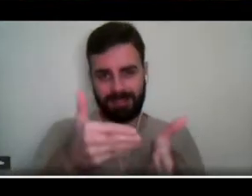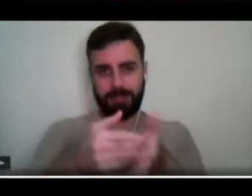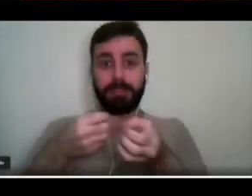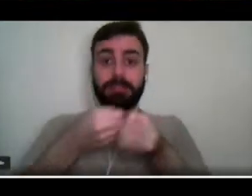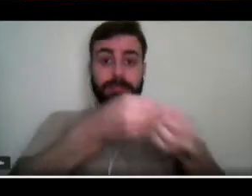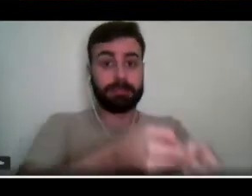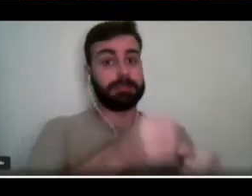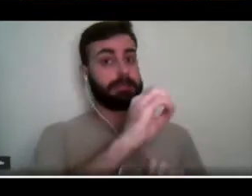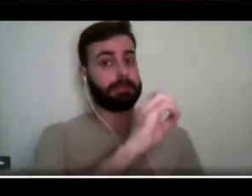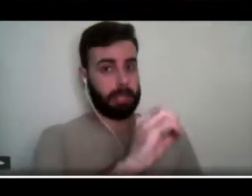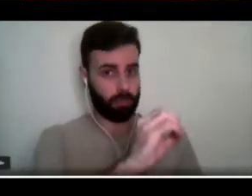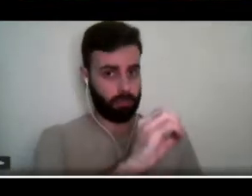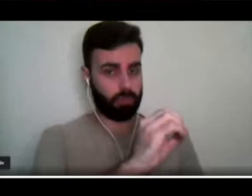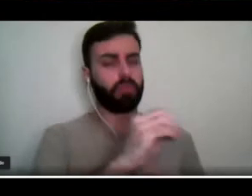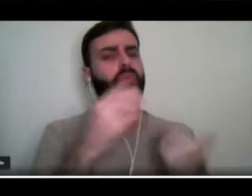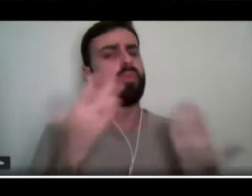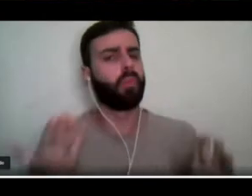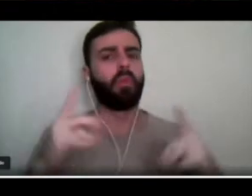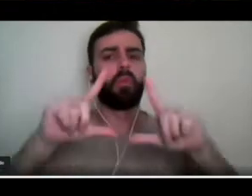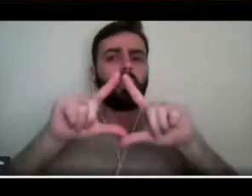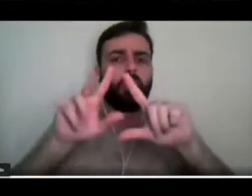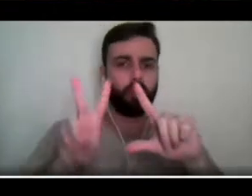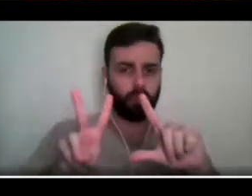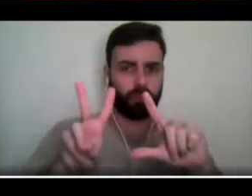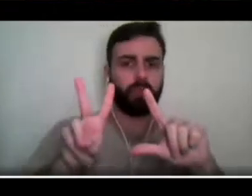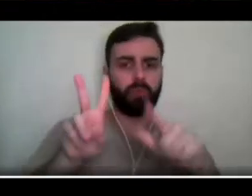um ΔV sobre um